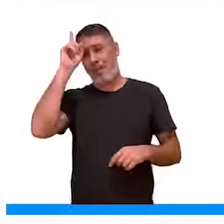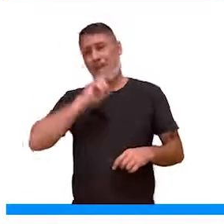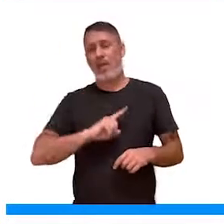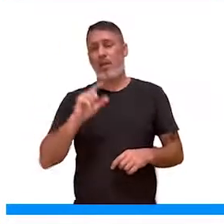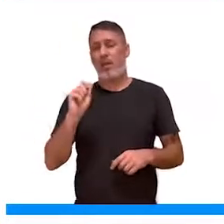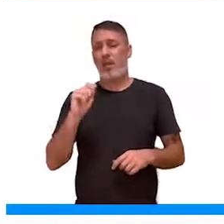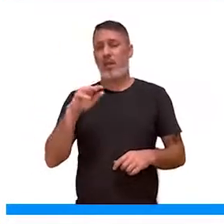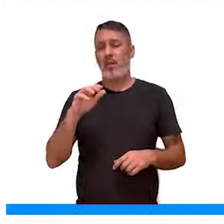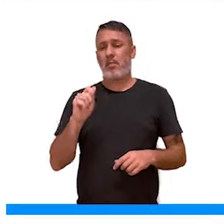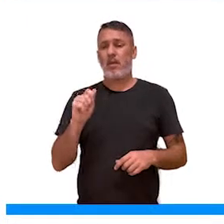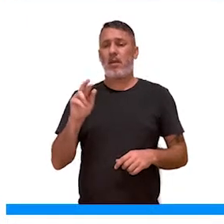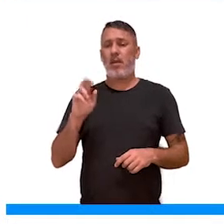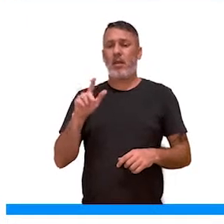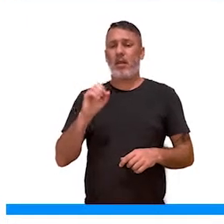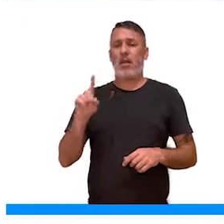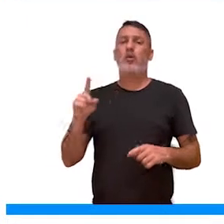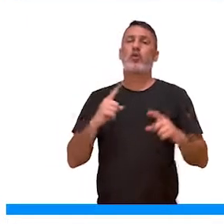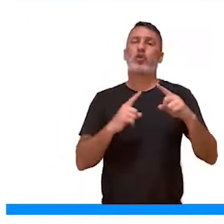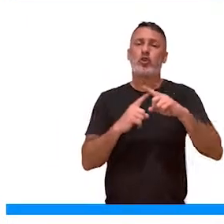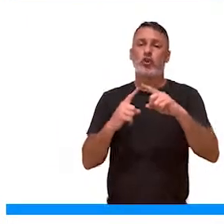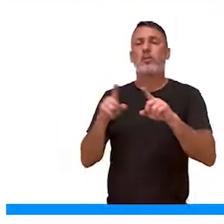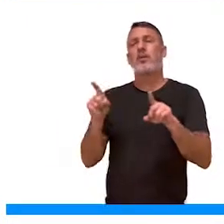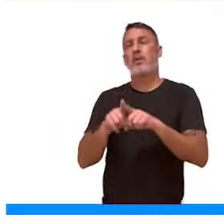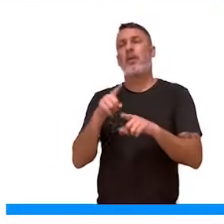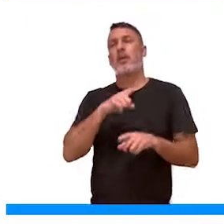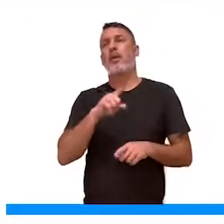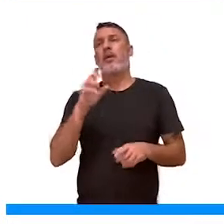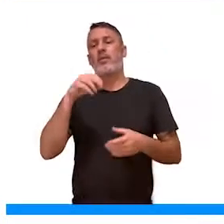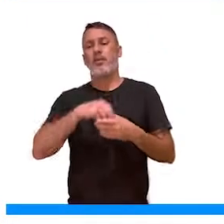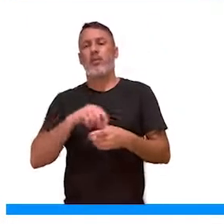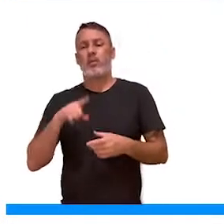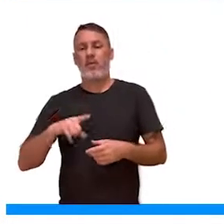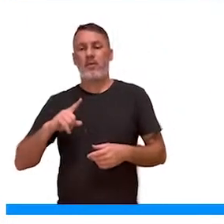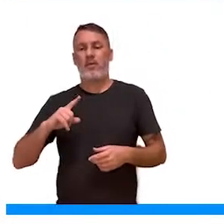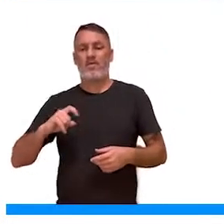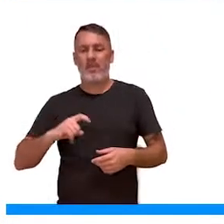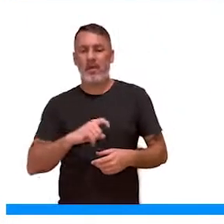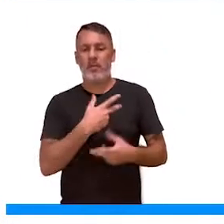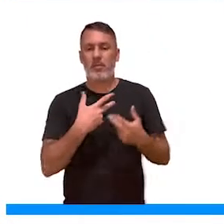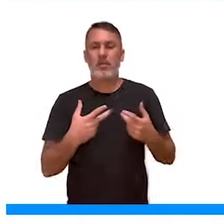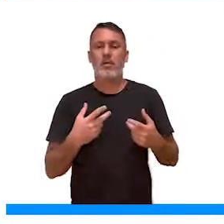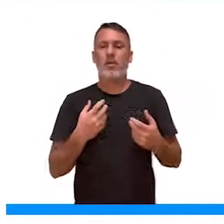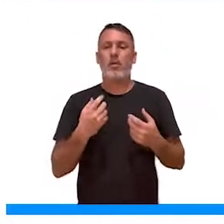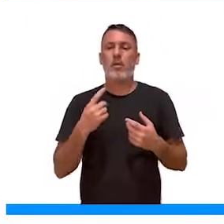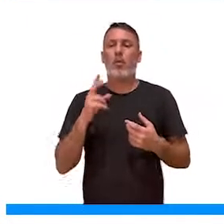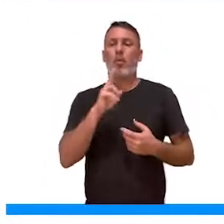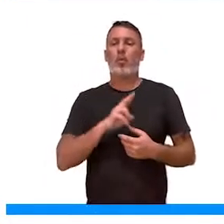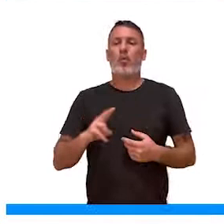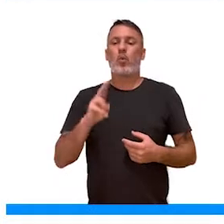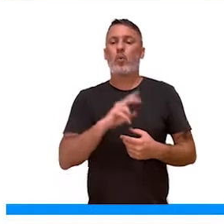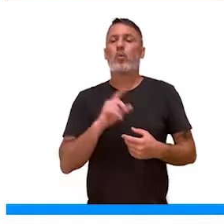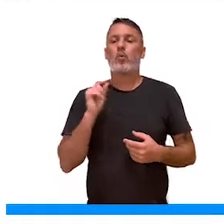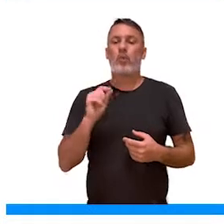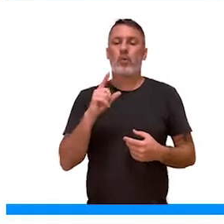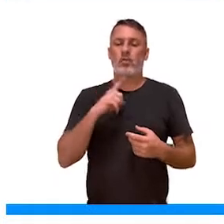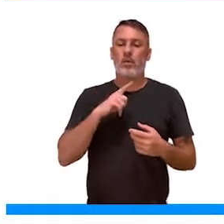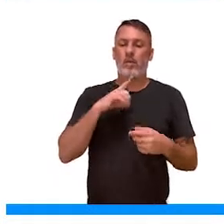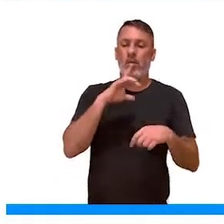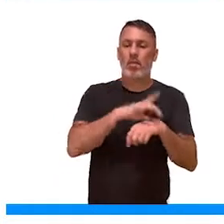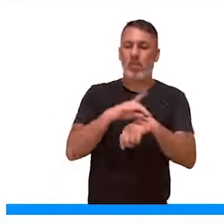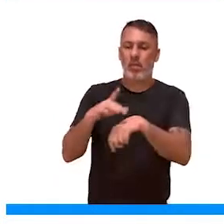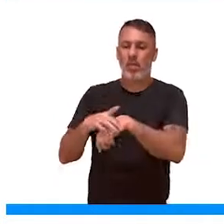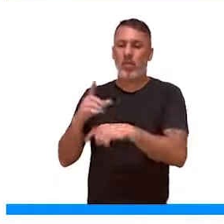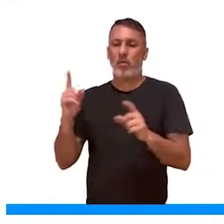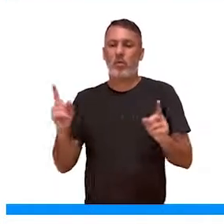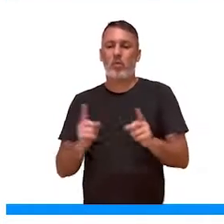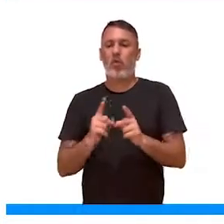O amarelão, que é um tipo de verminose também, agora por um verme nematódio, que é provocado pelo Ancylostoma